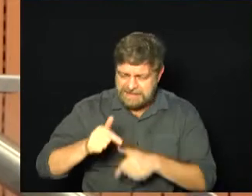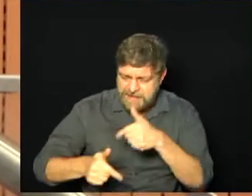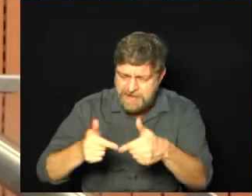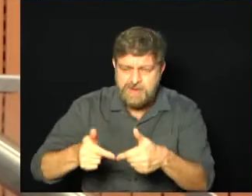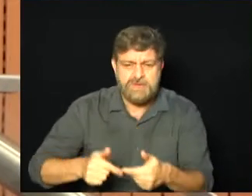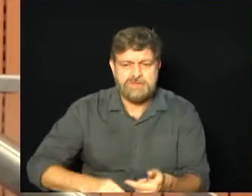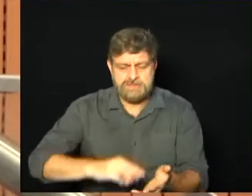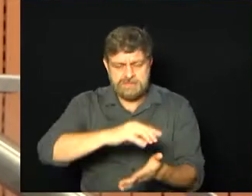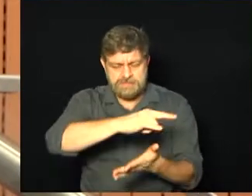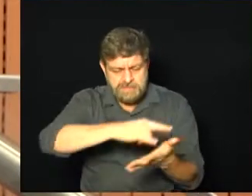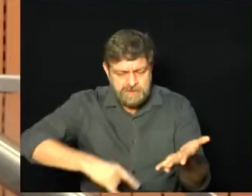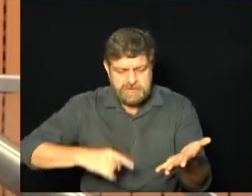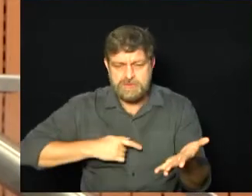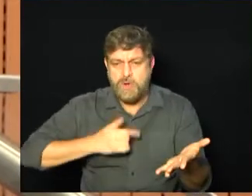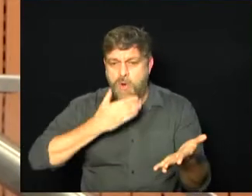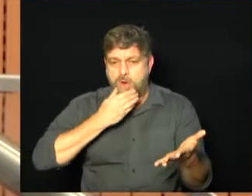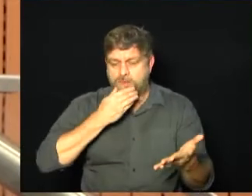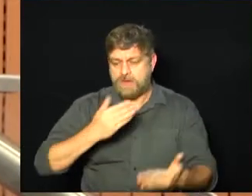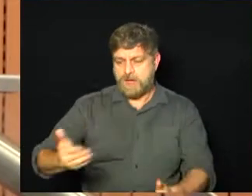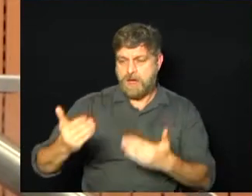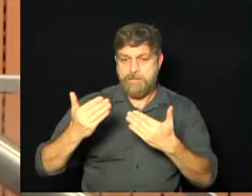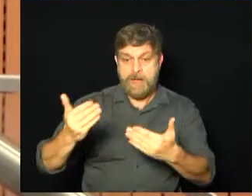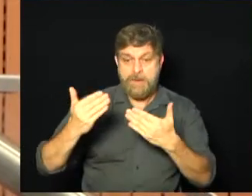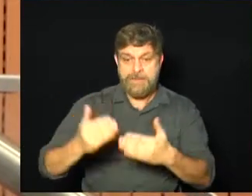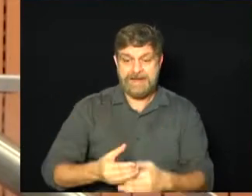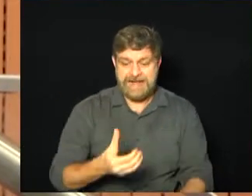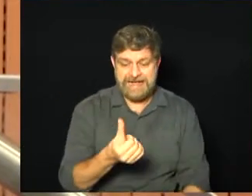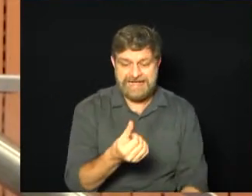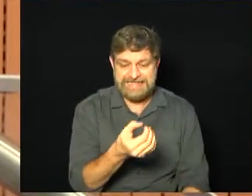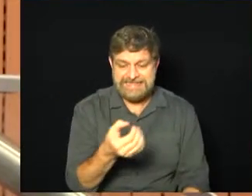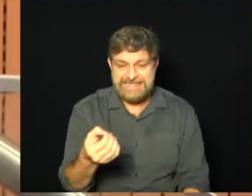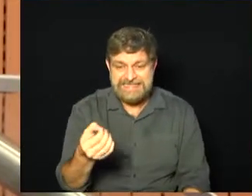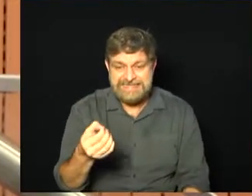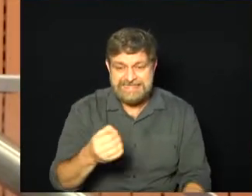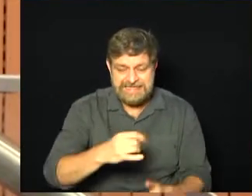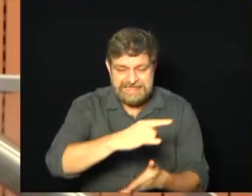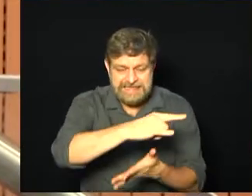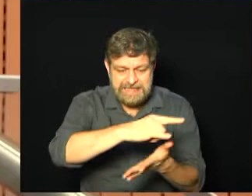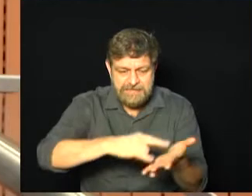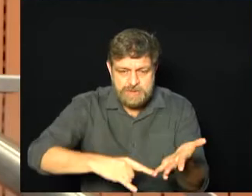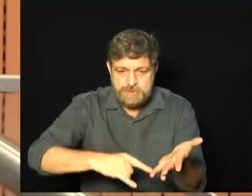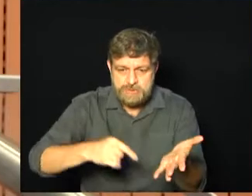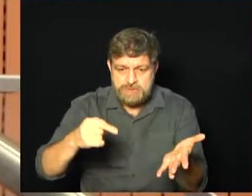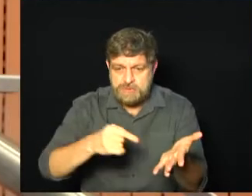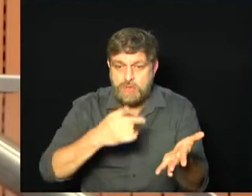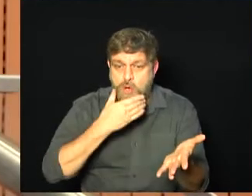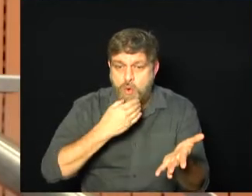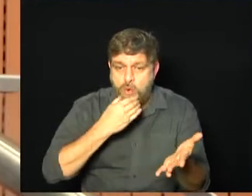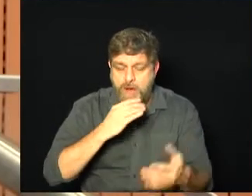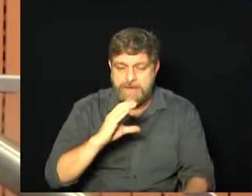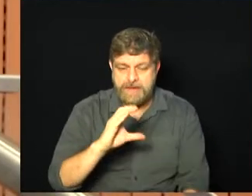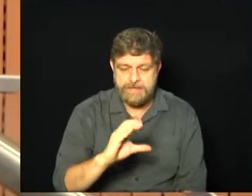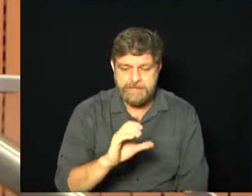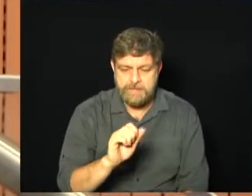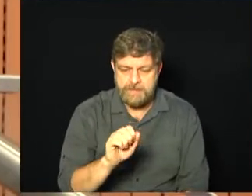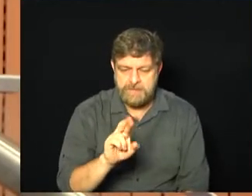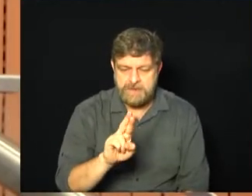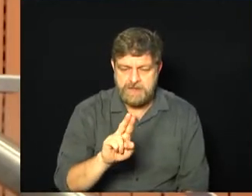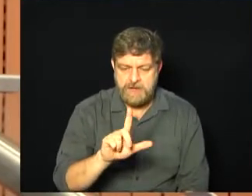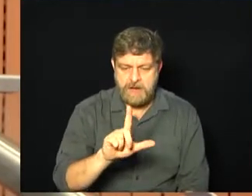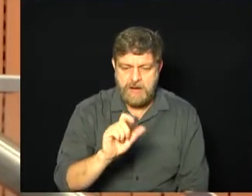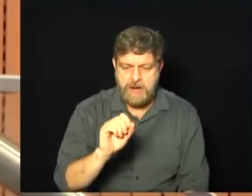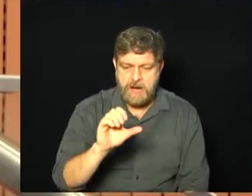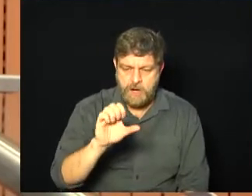partituras de Carlos Gomes, 600 partituras, né, Rossini, você falou? Você sabe que é 600 partituras? E quantas dessas